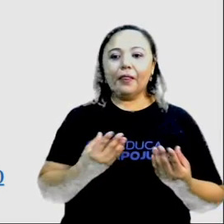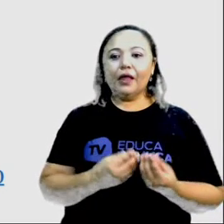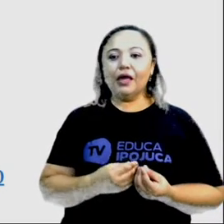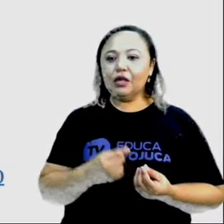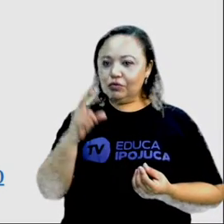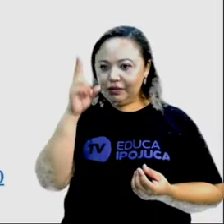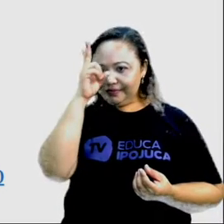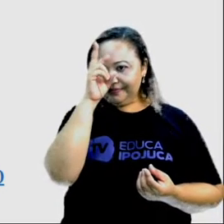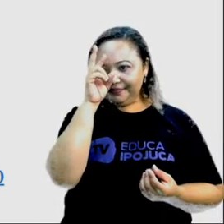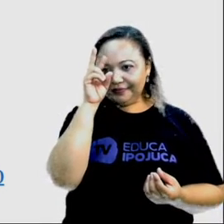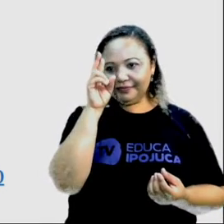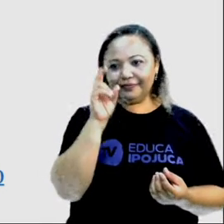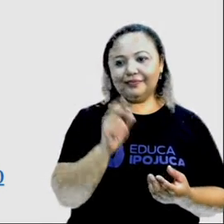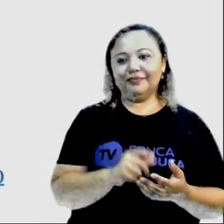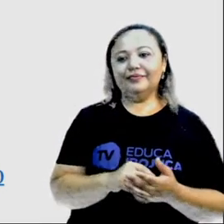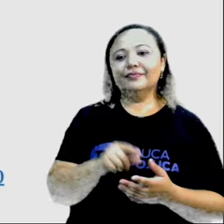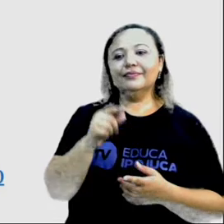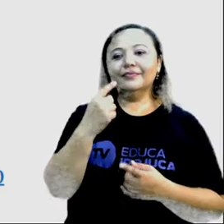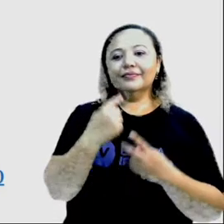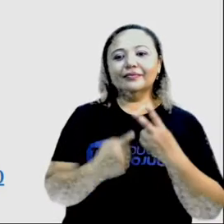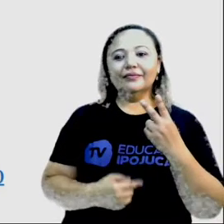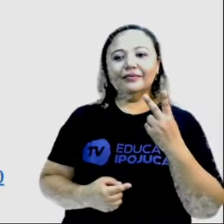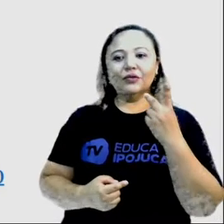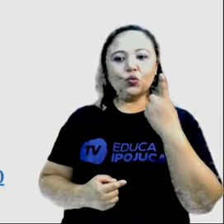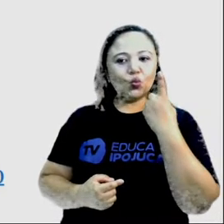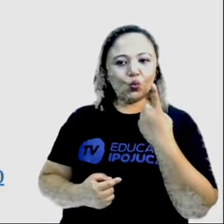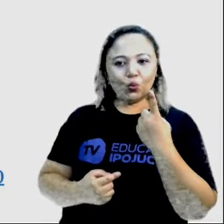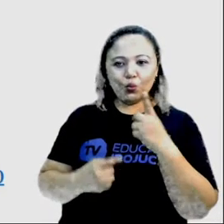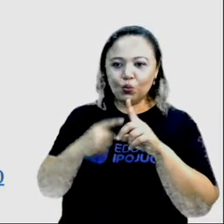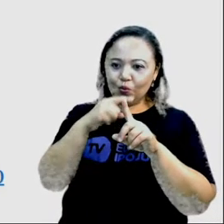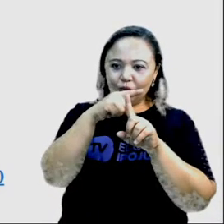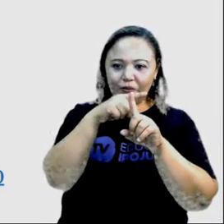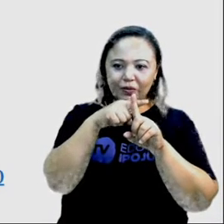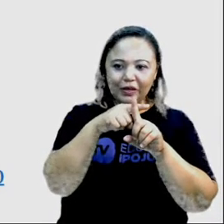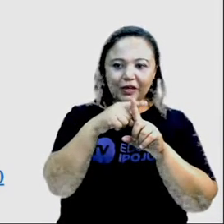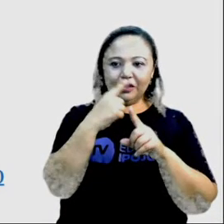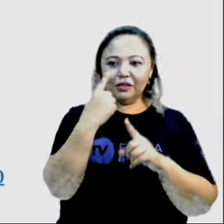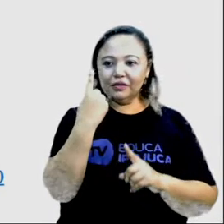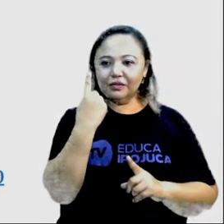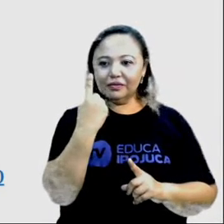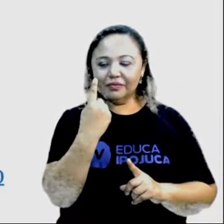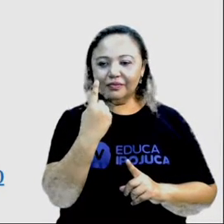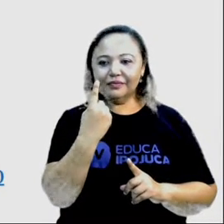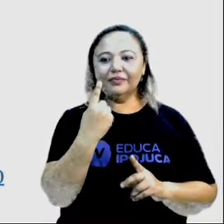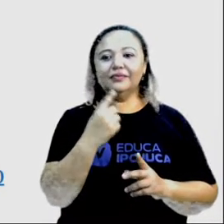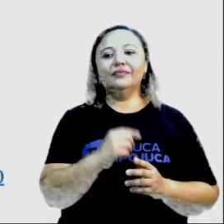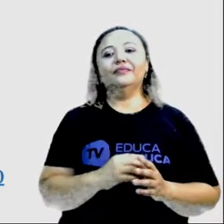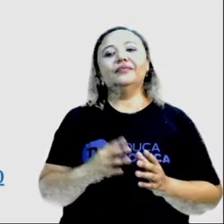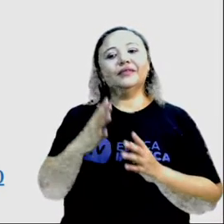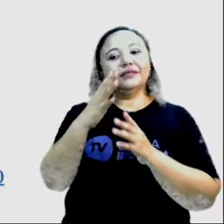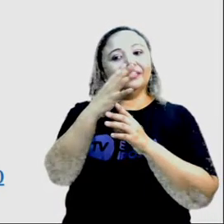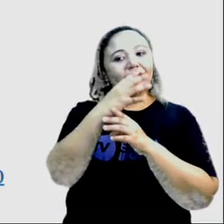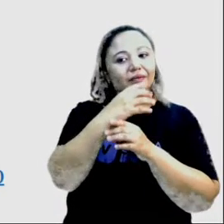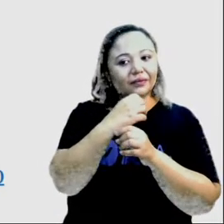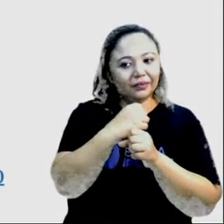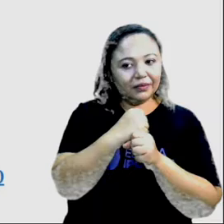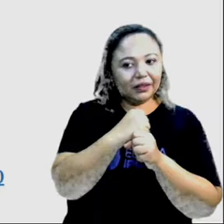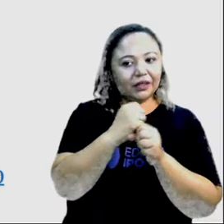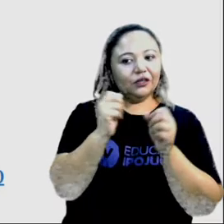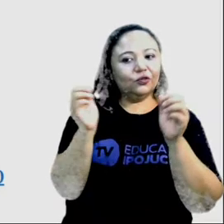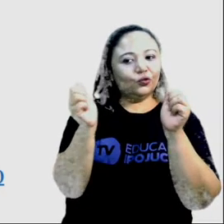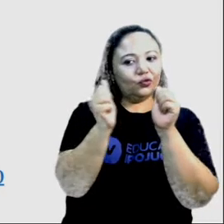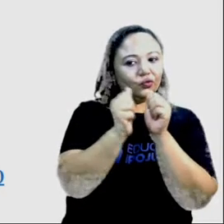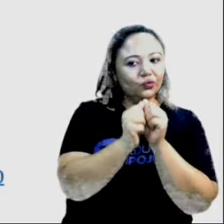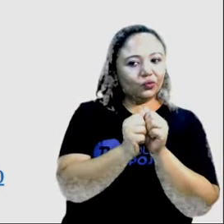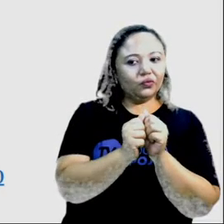duas formiguinhas. 1 com mais 1. Ideia de somar, de juntar.